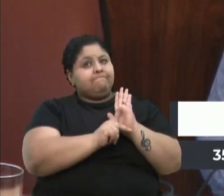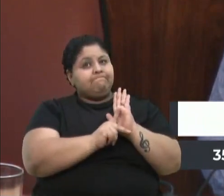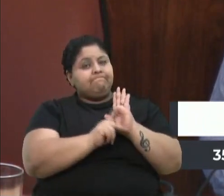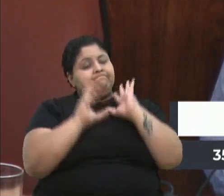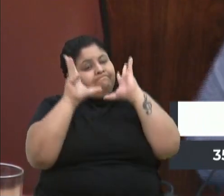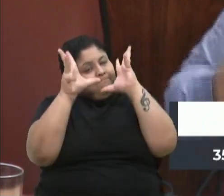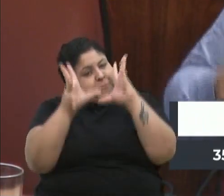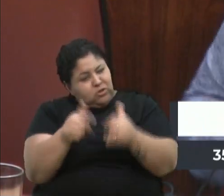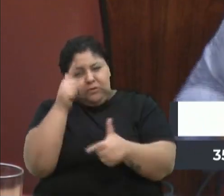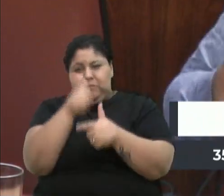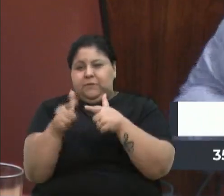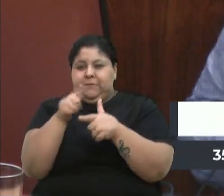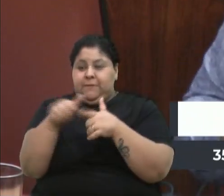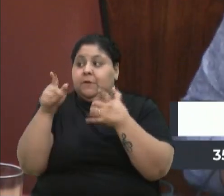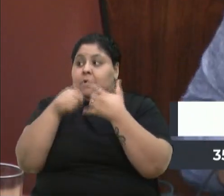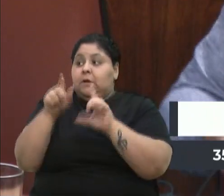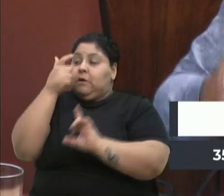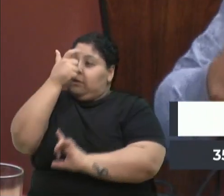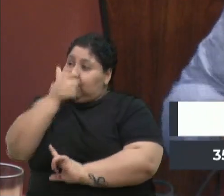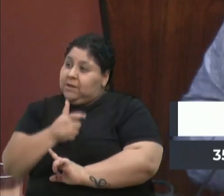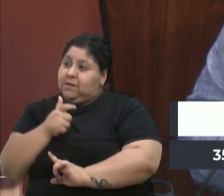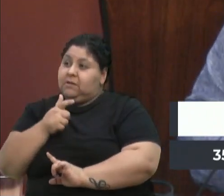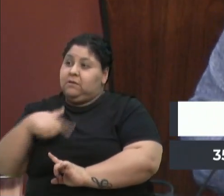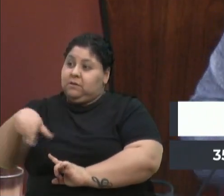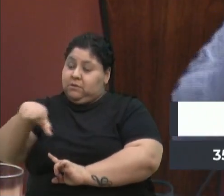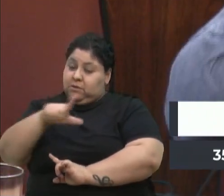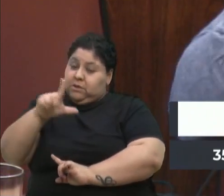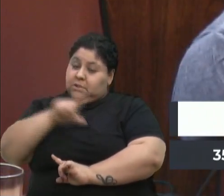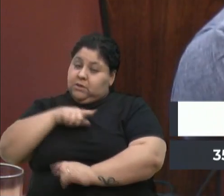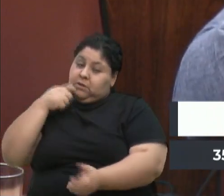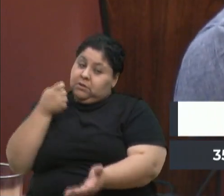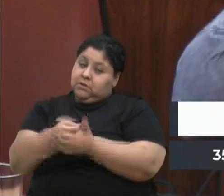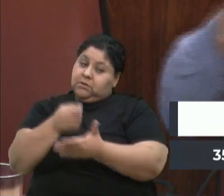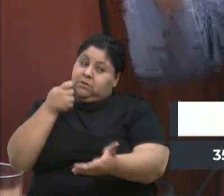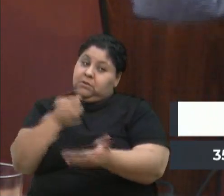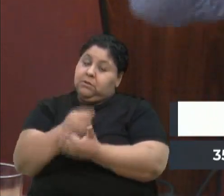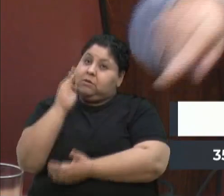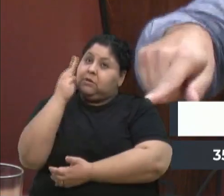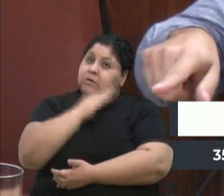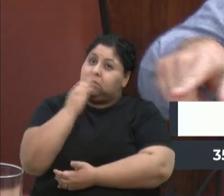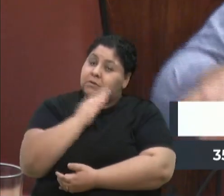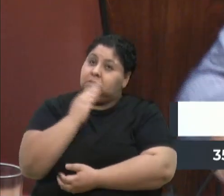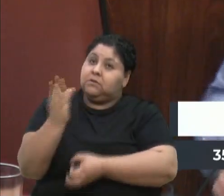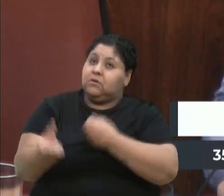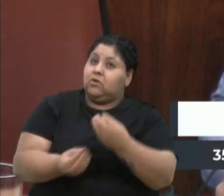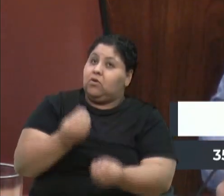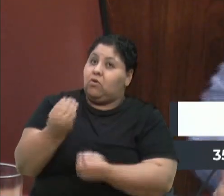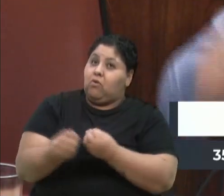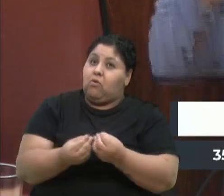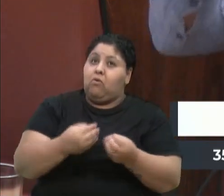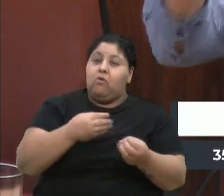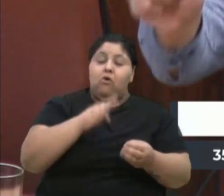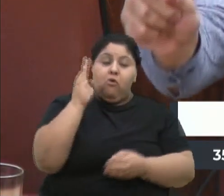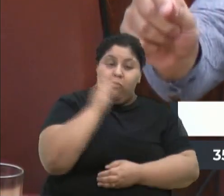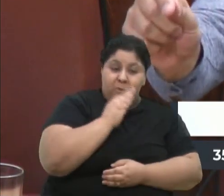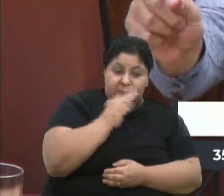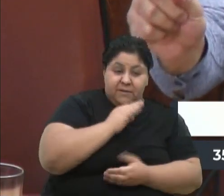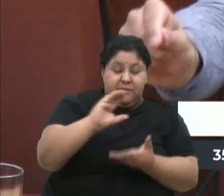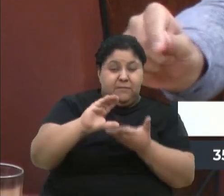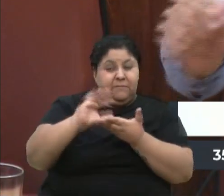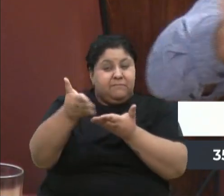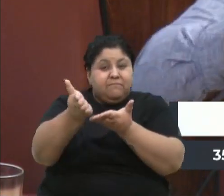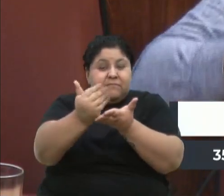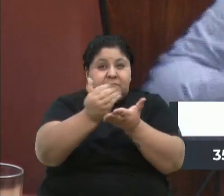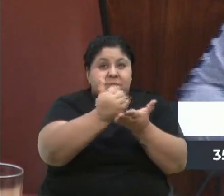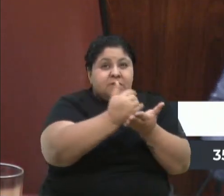esses problemas. Mas acho que temos que cobrar e vamos cobrar essa agilidade, como foi a agilidade para os recursos que